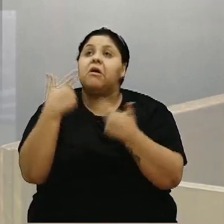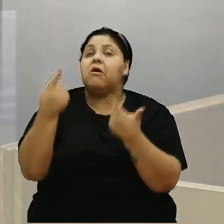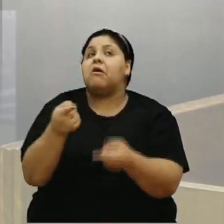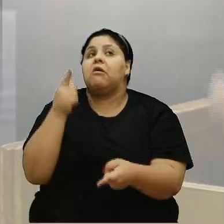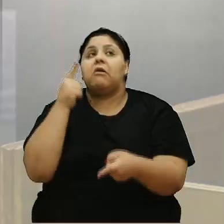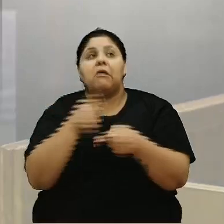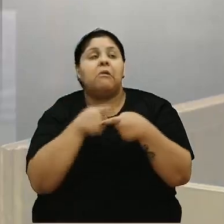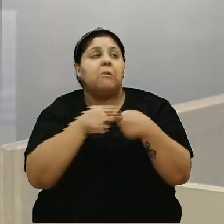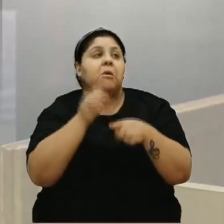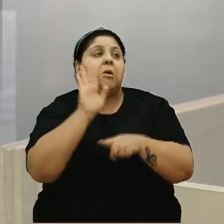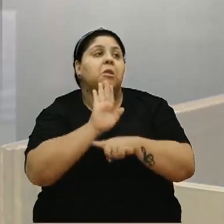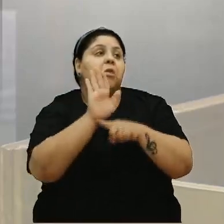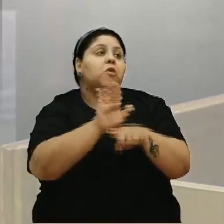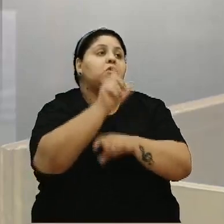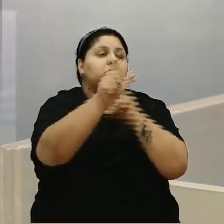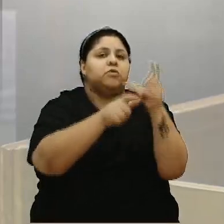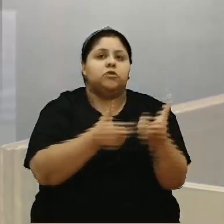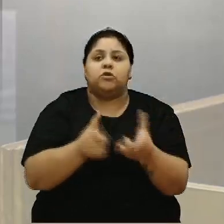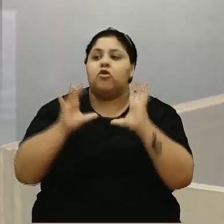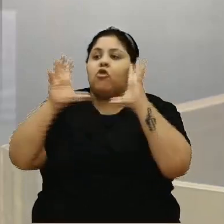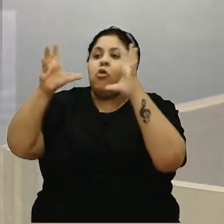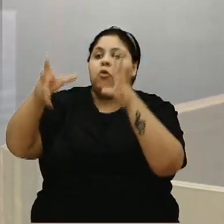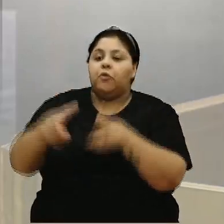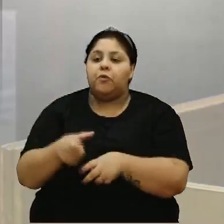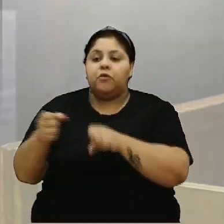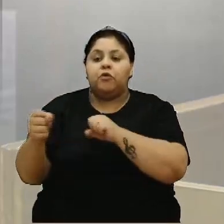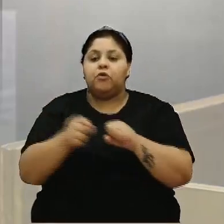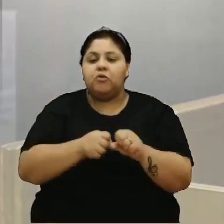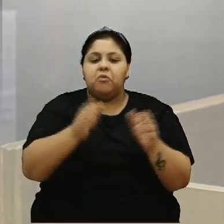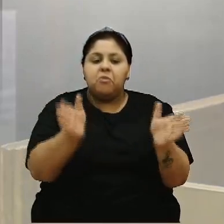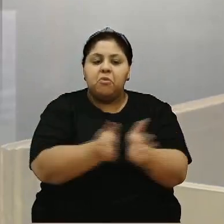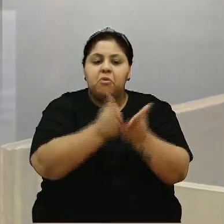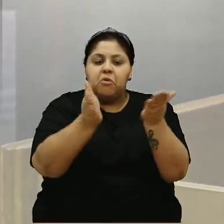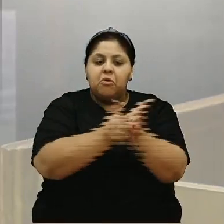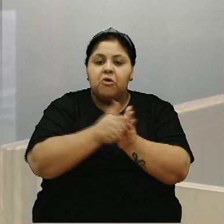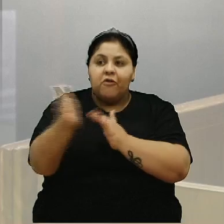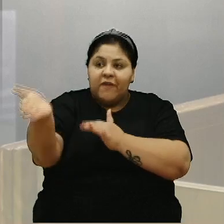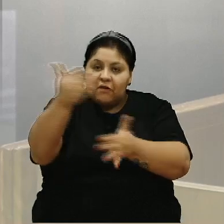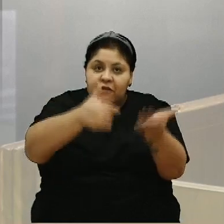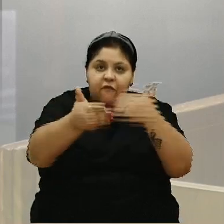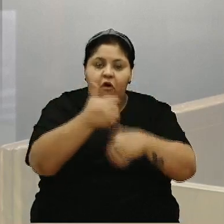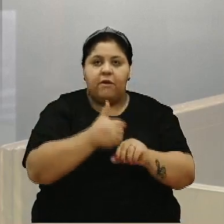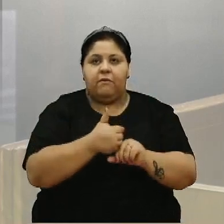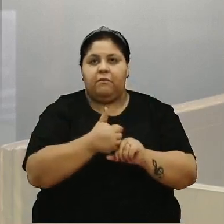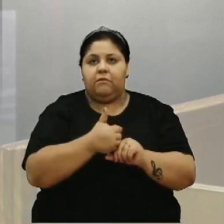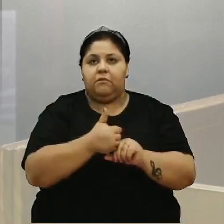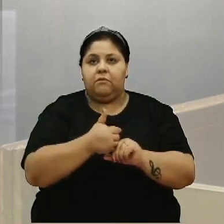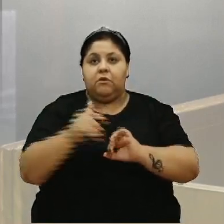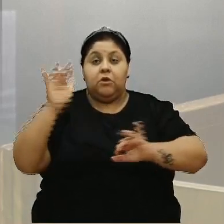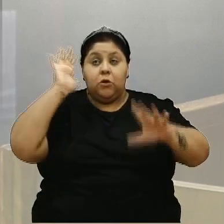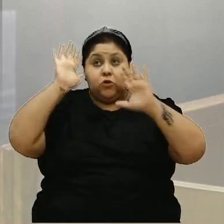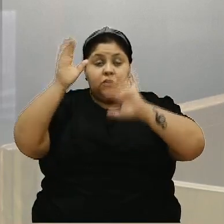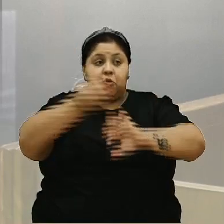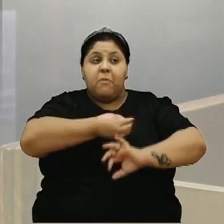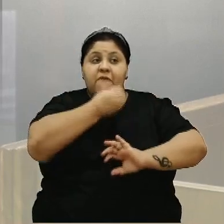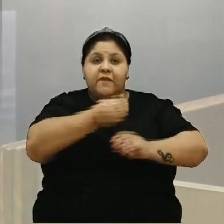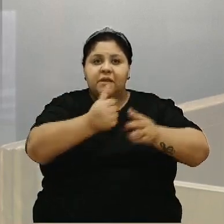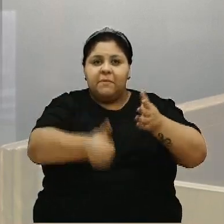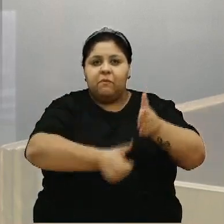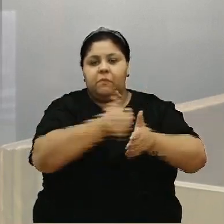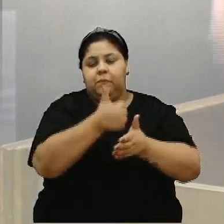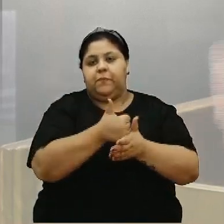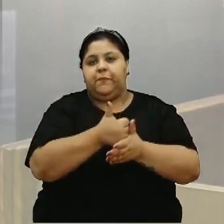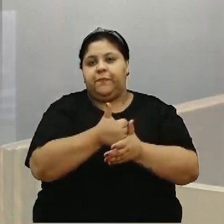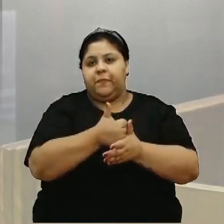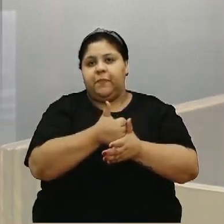não ajudam as pessoas. Não, todos aqueles pobrezinhos que vieram de fora, sonhando com uma vida melhor, e que